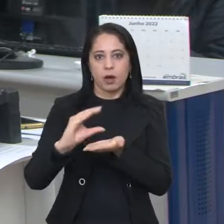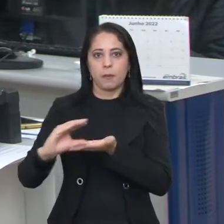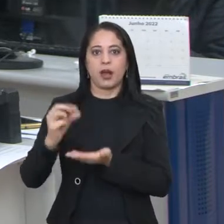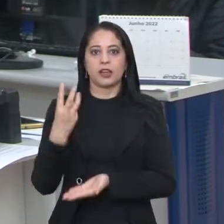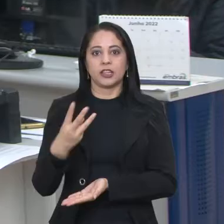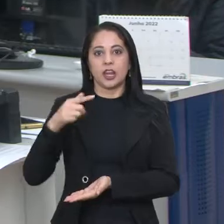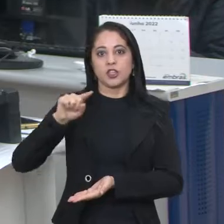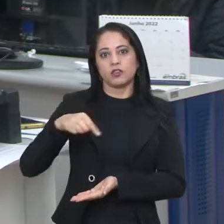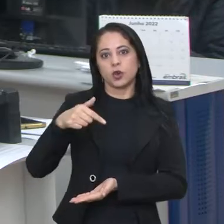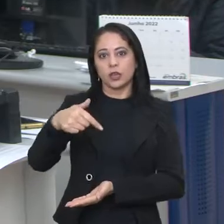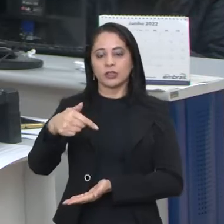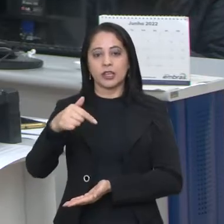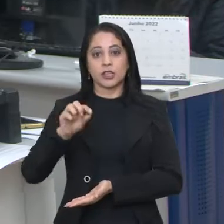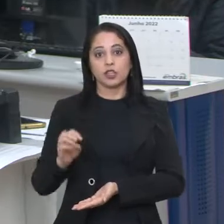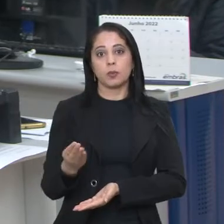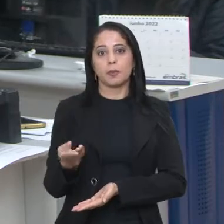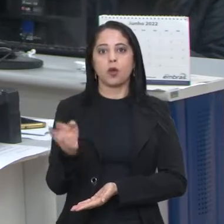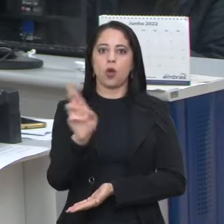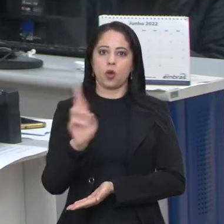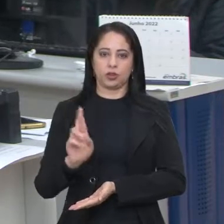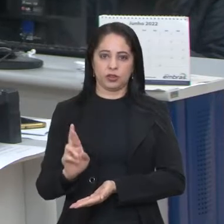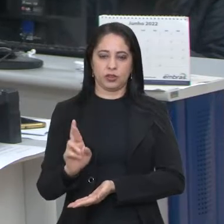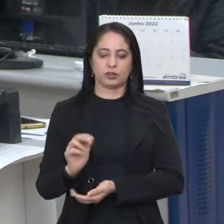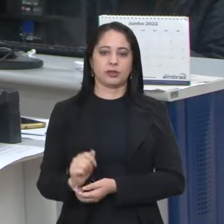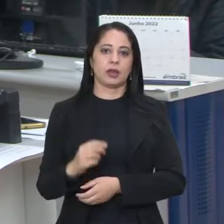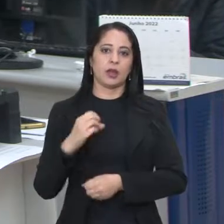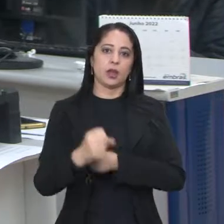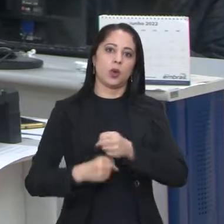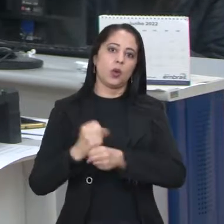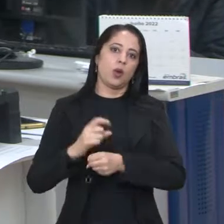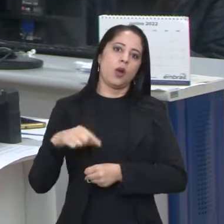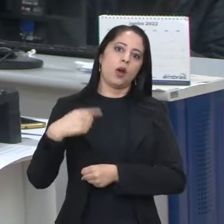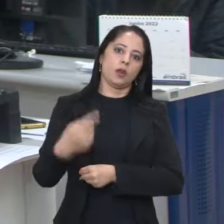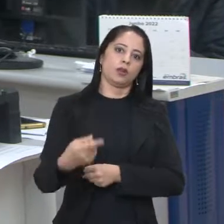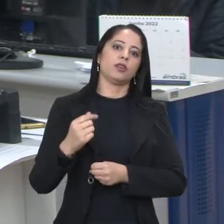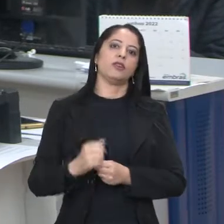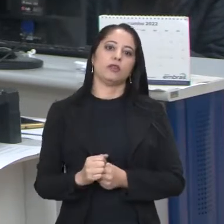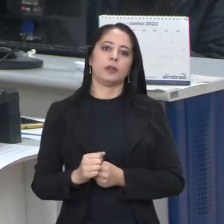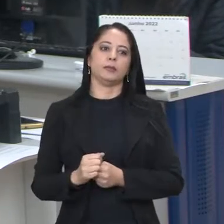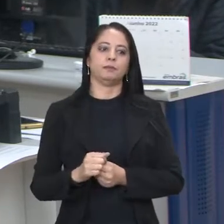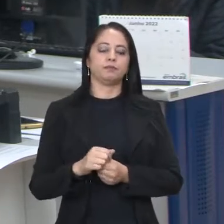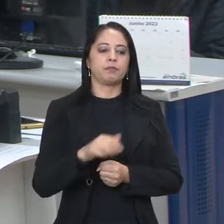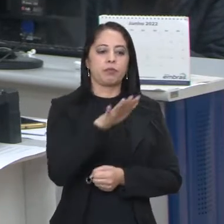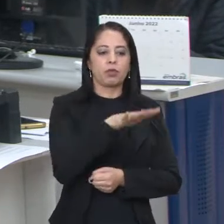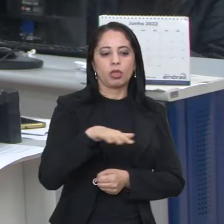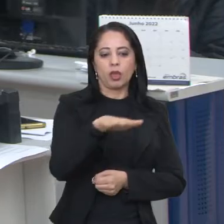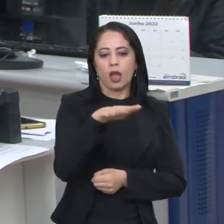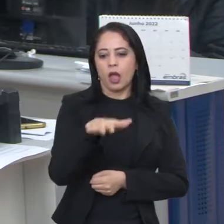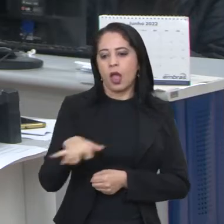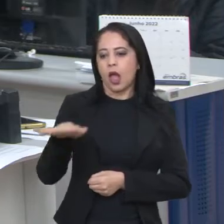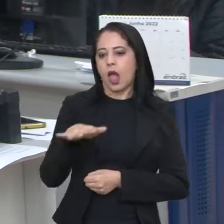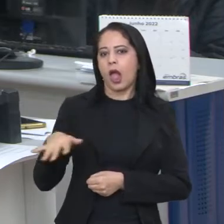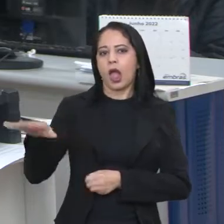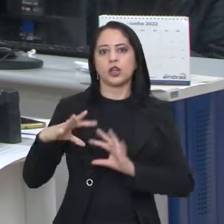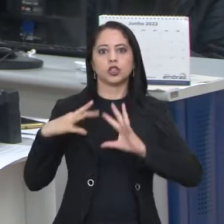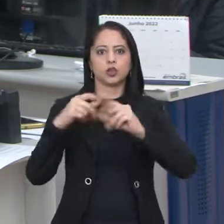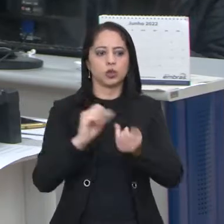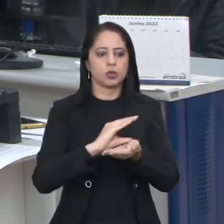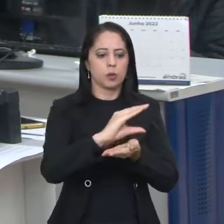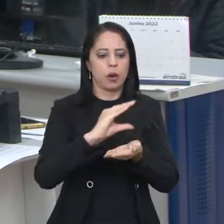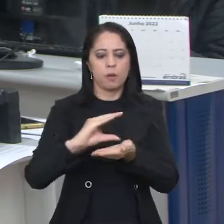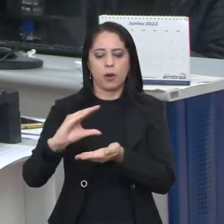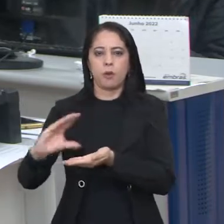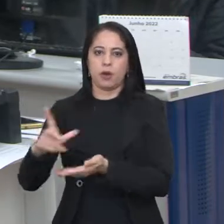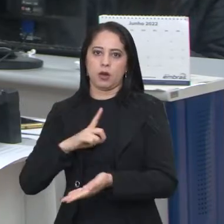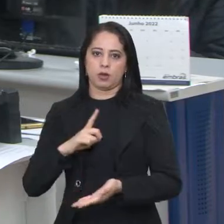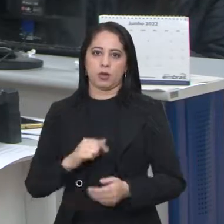de 3,7 bilhões de reais para a cidade no ano que vem, com aportes que vão ser destinados para todas as áreas